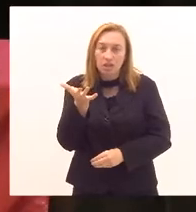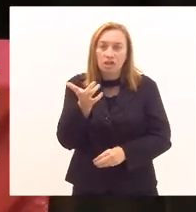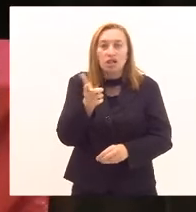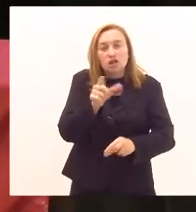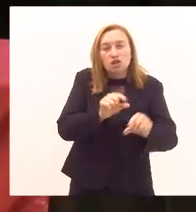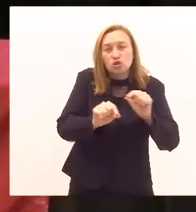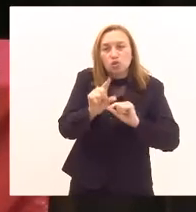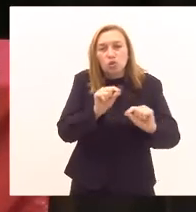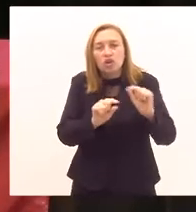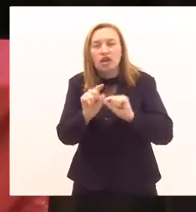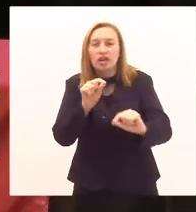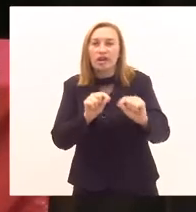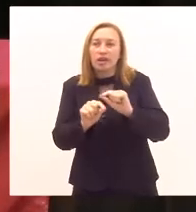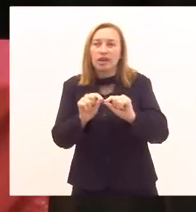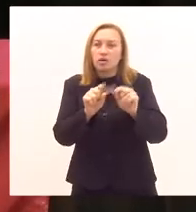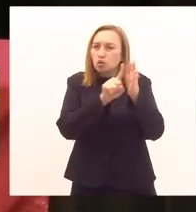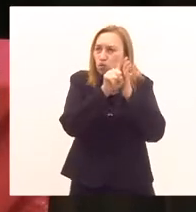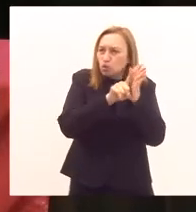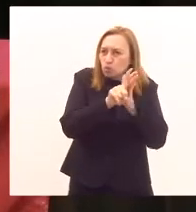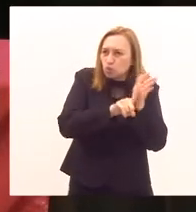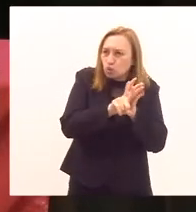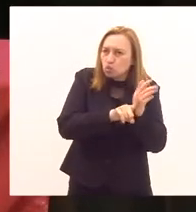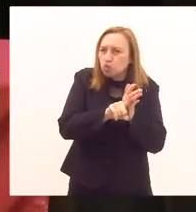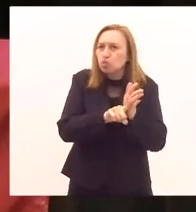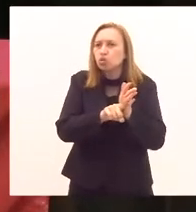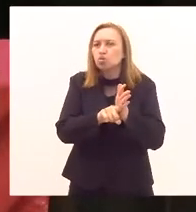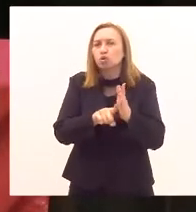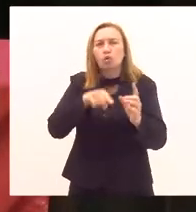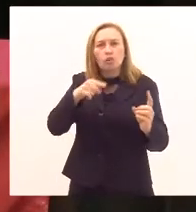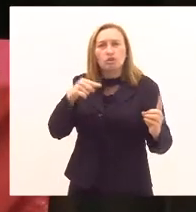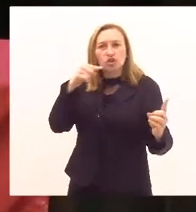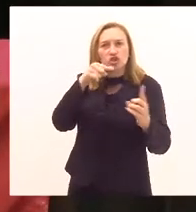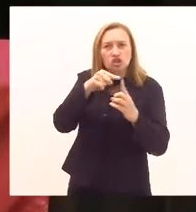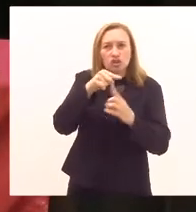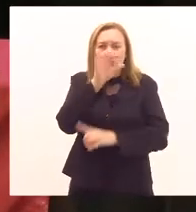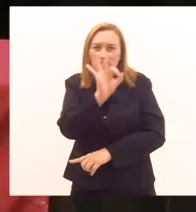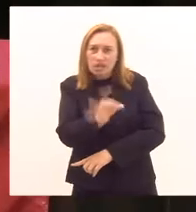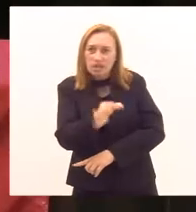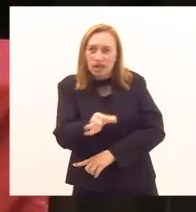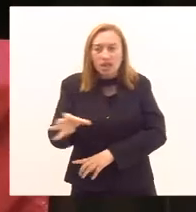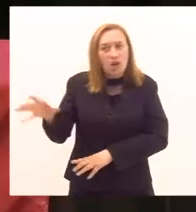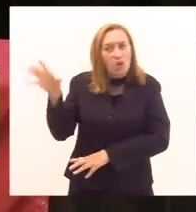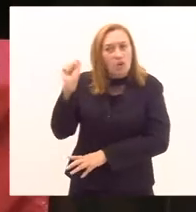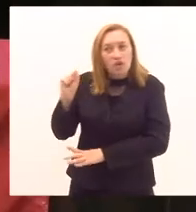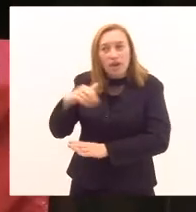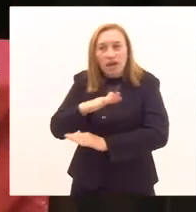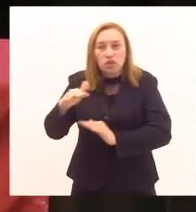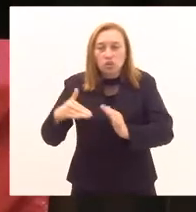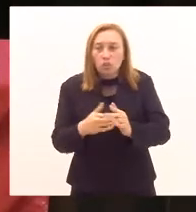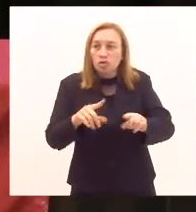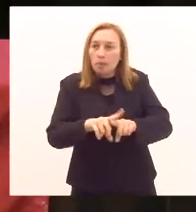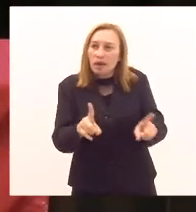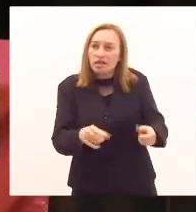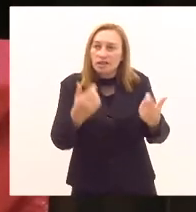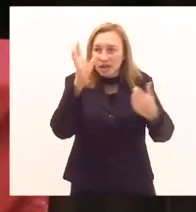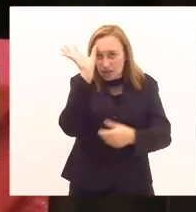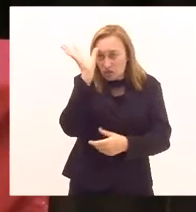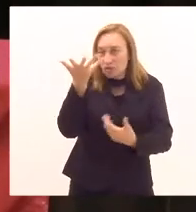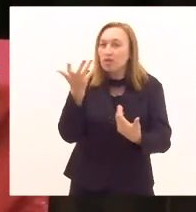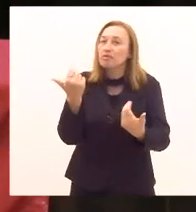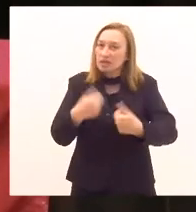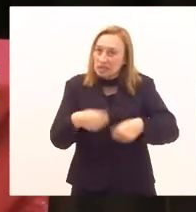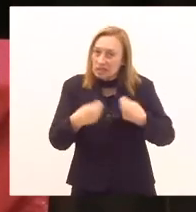decisões, né, analisando conclusões, que o objetivo, claro, é ouvir a todos, mas temos que resolver alguma